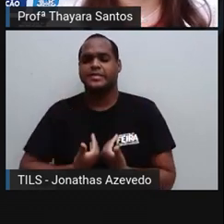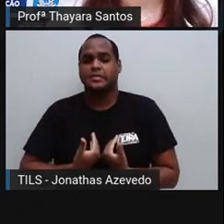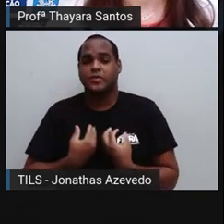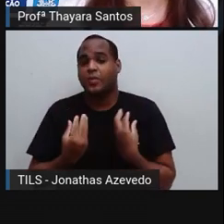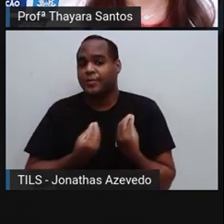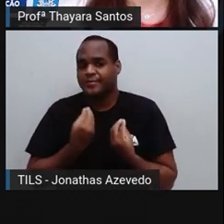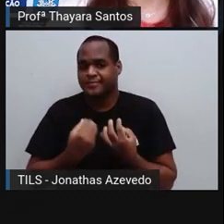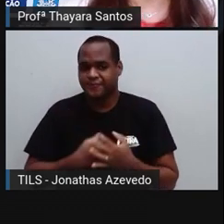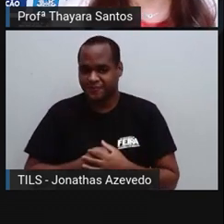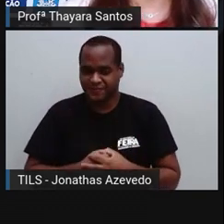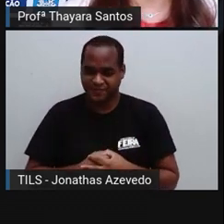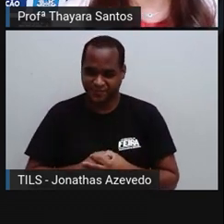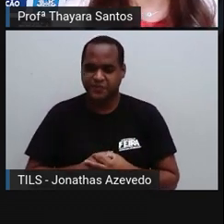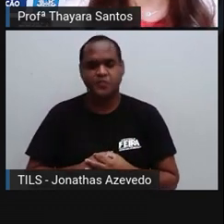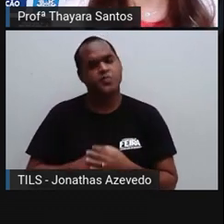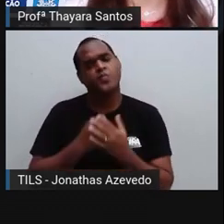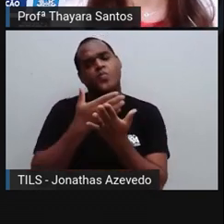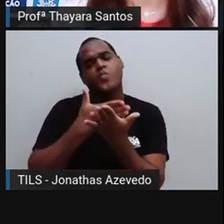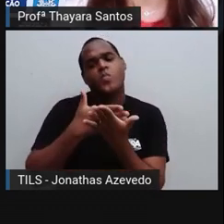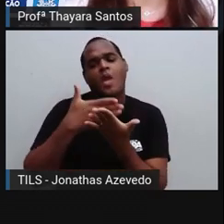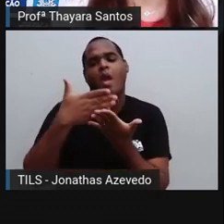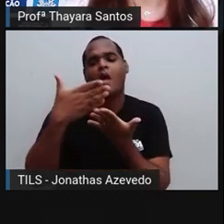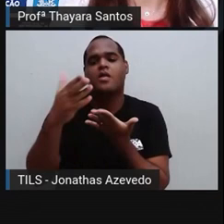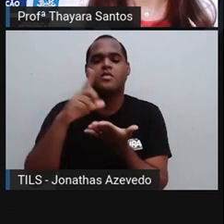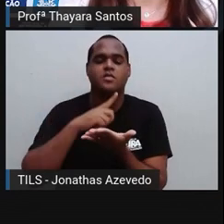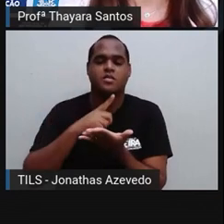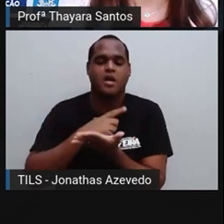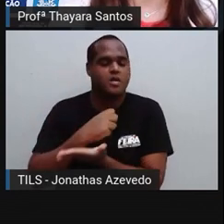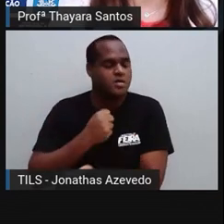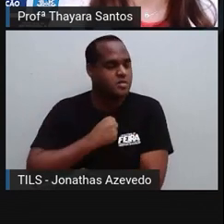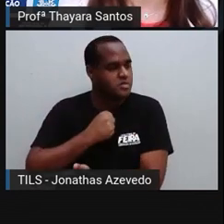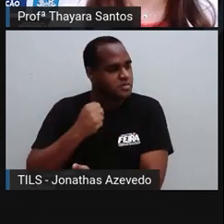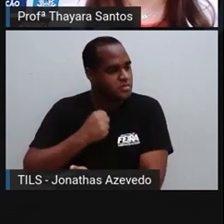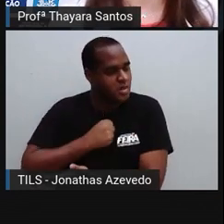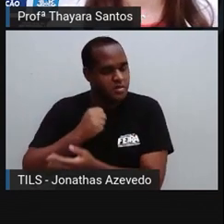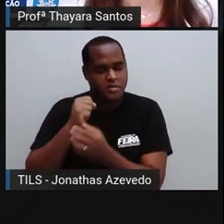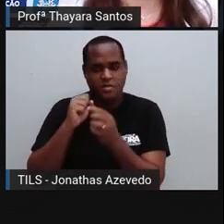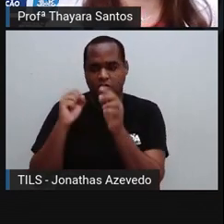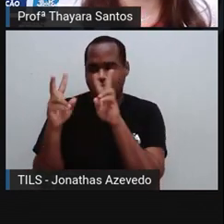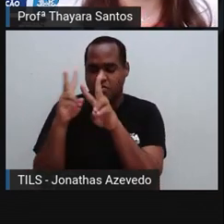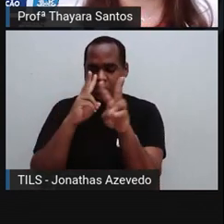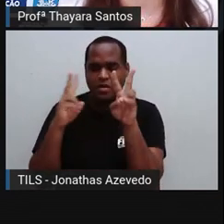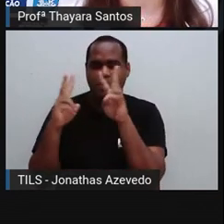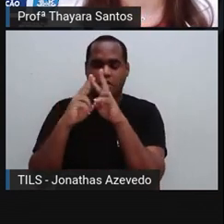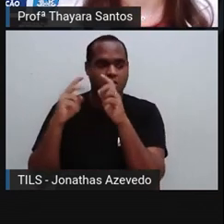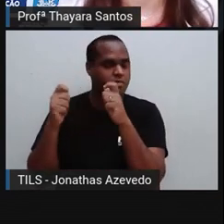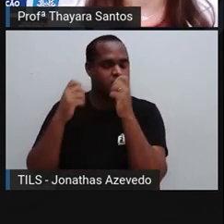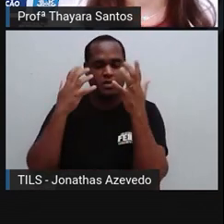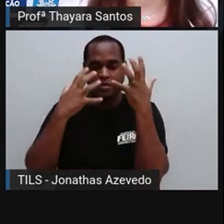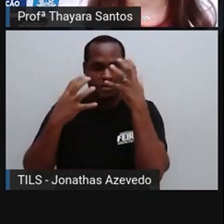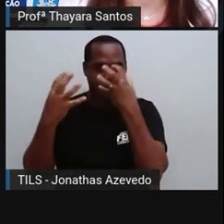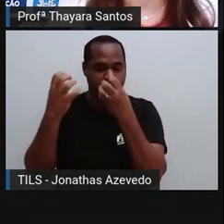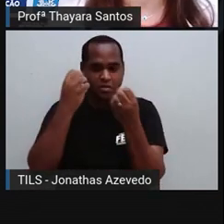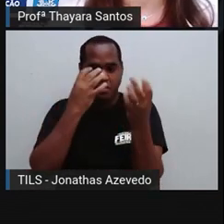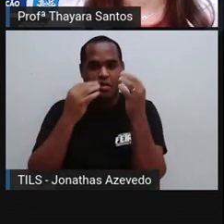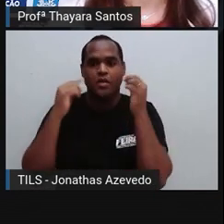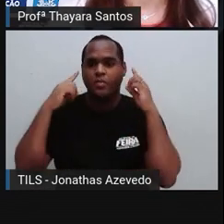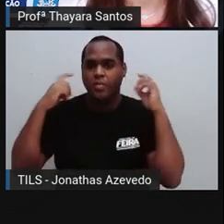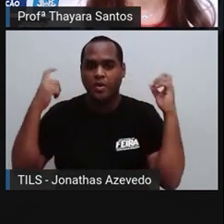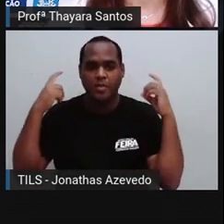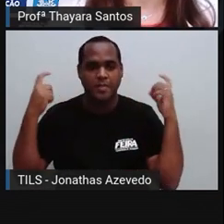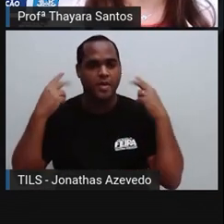organismo? Inicialmente, ela traz aquela sensação de euforia, pode trazer tonturas, perturbações visuais e também